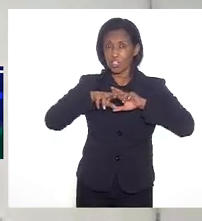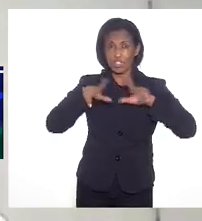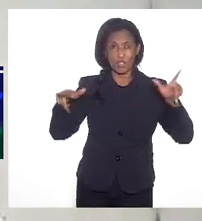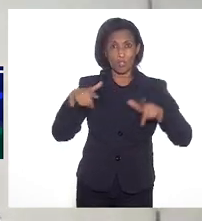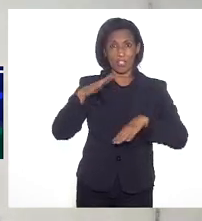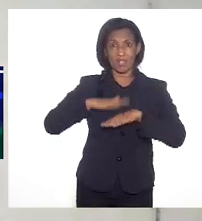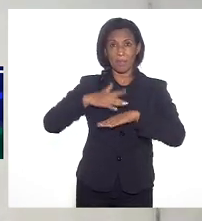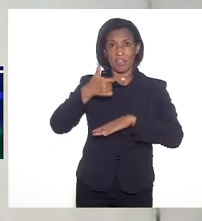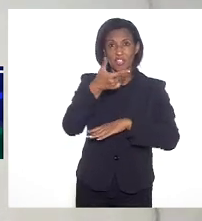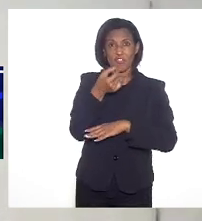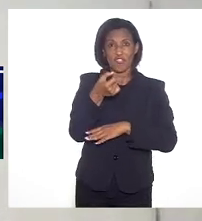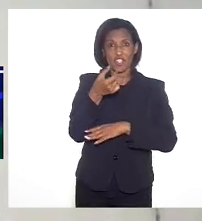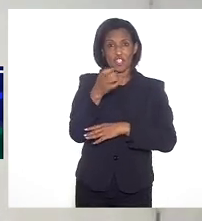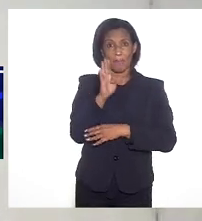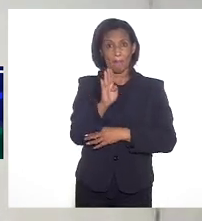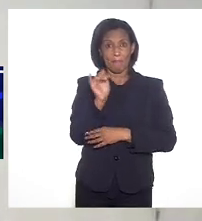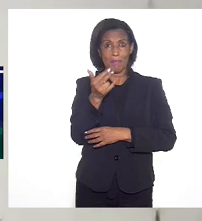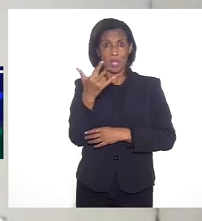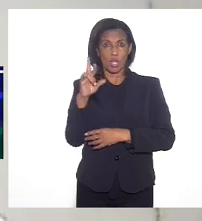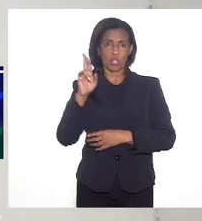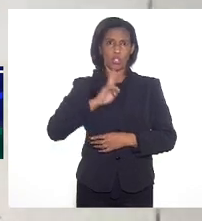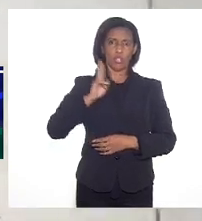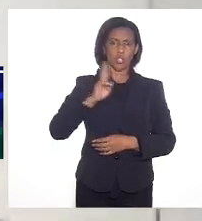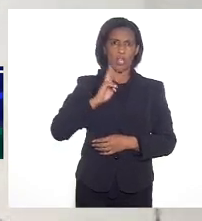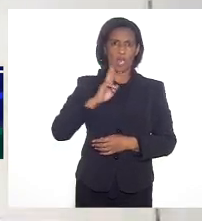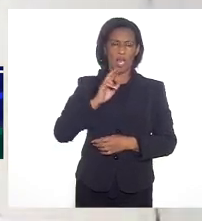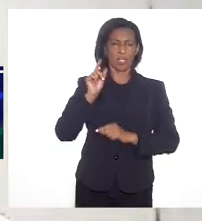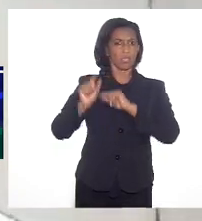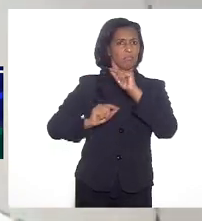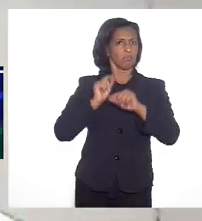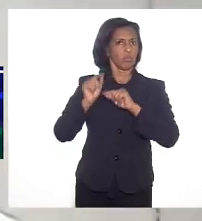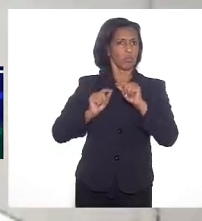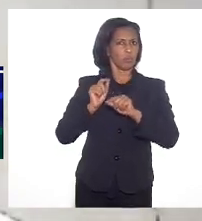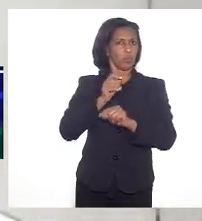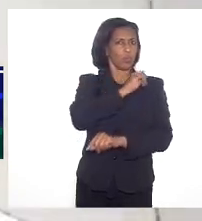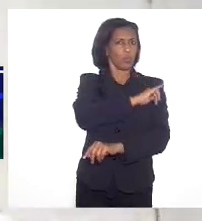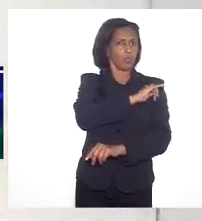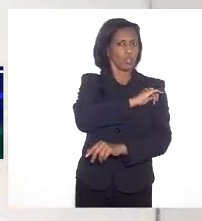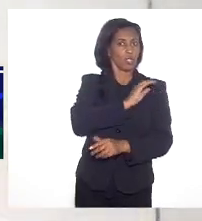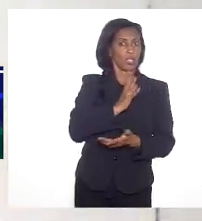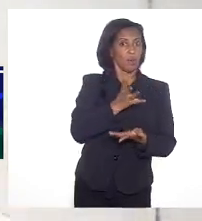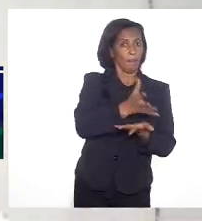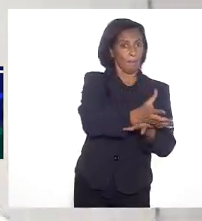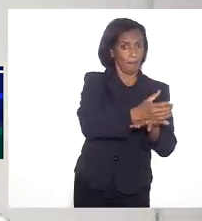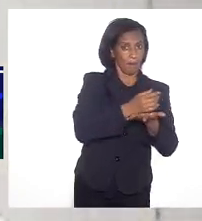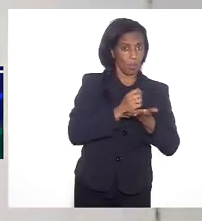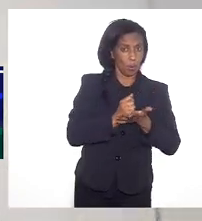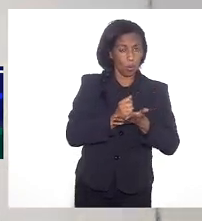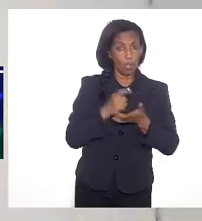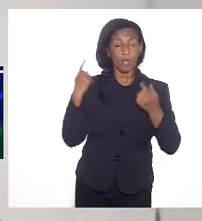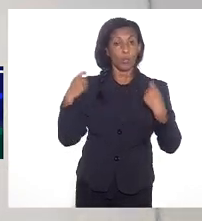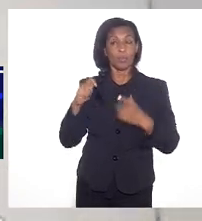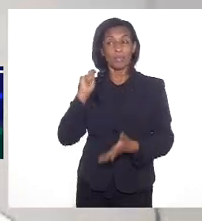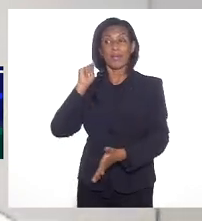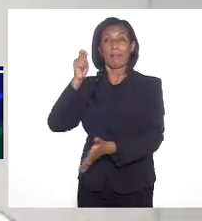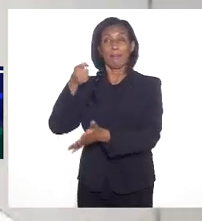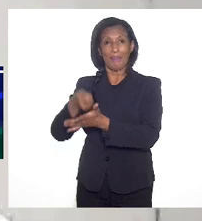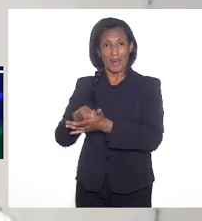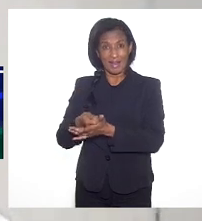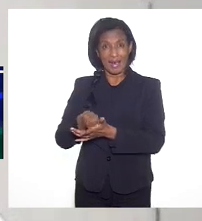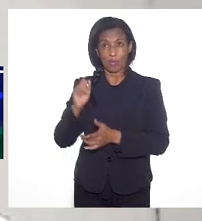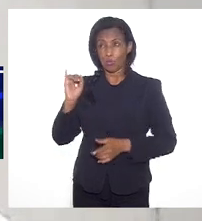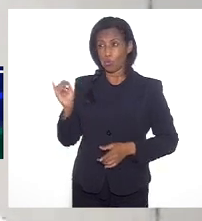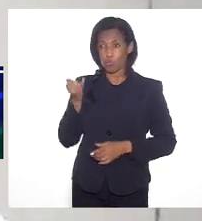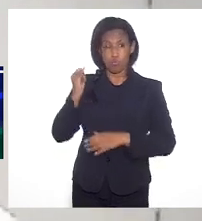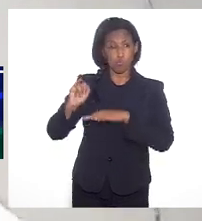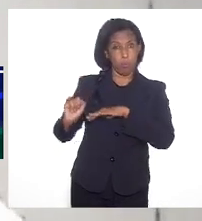mais de 20 bilhões de reais entre o que o Rio de Janeiro pegou e o que ele vai ter que pagar nessa operação que tem uma das taxas de crédito